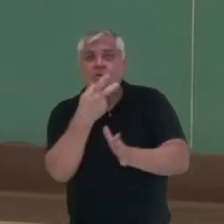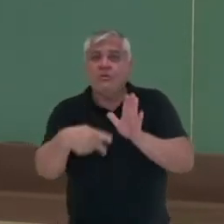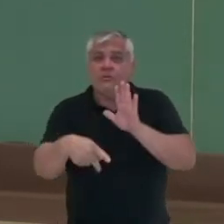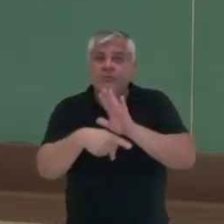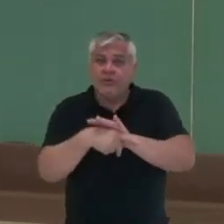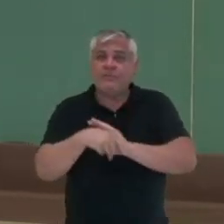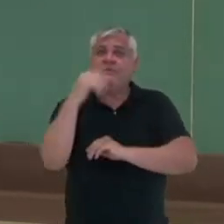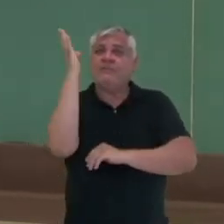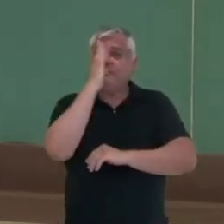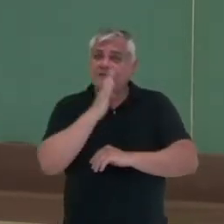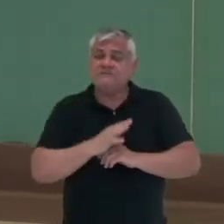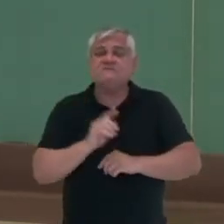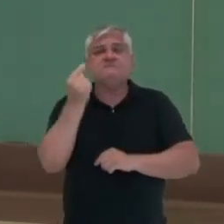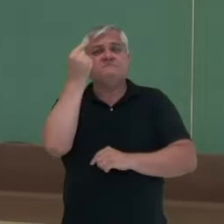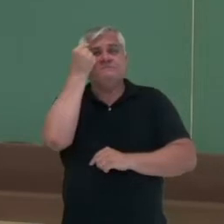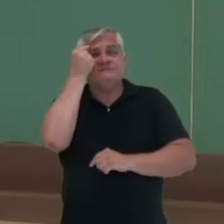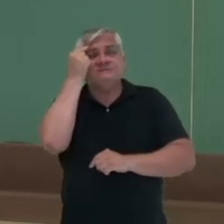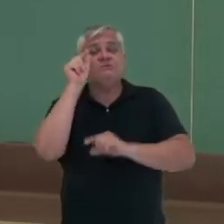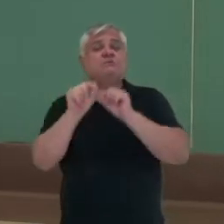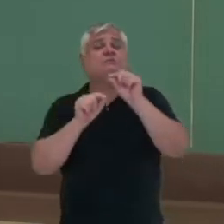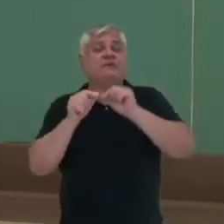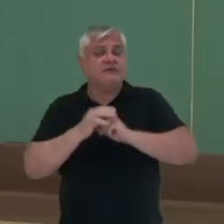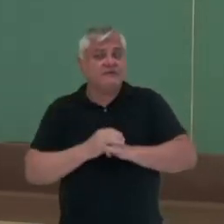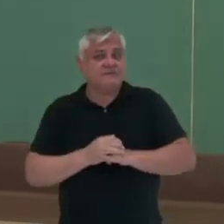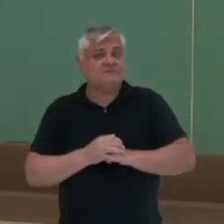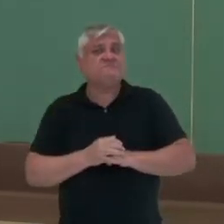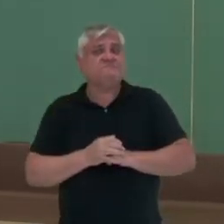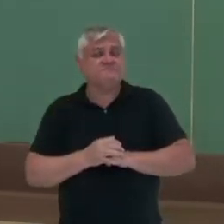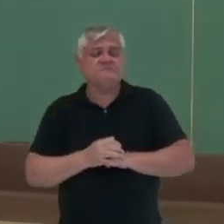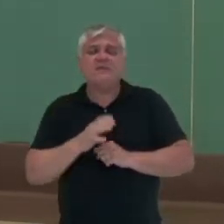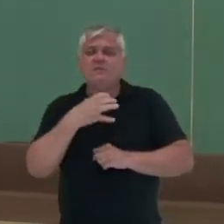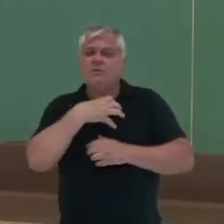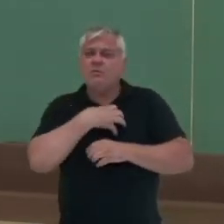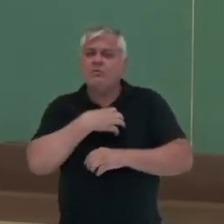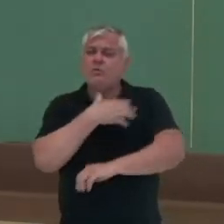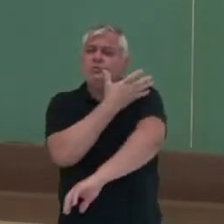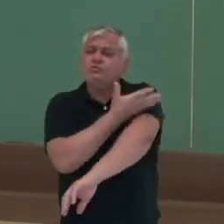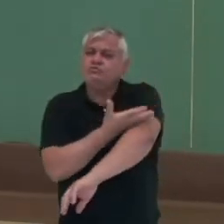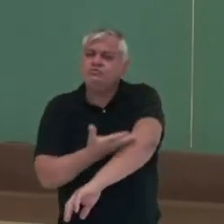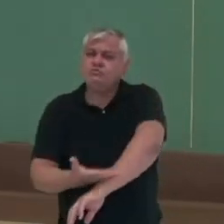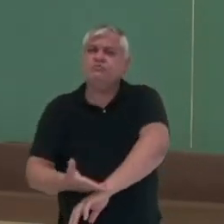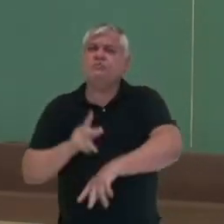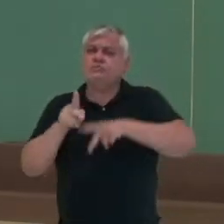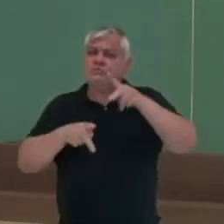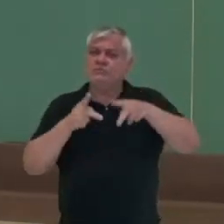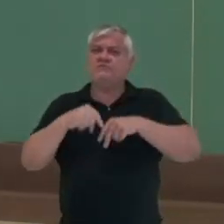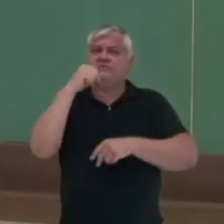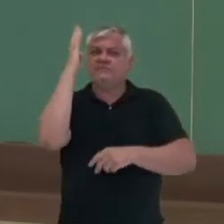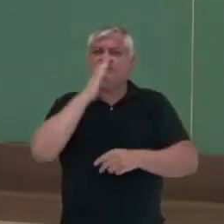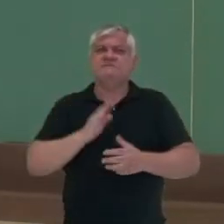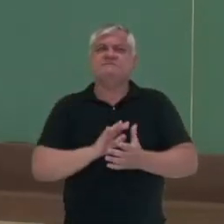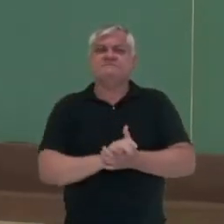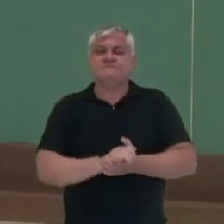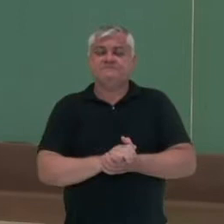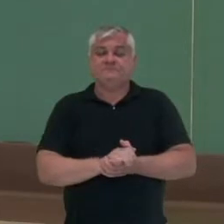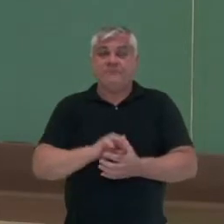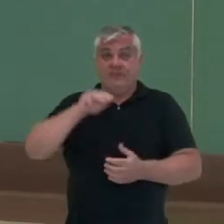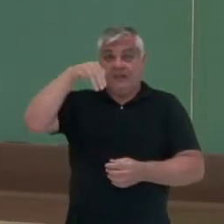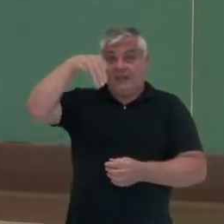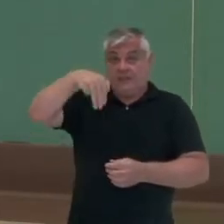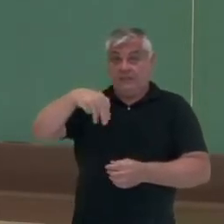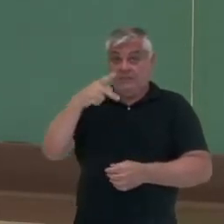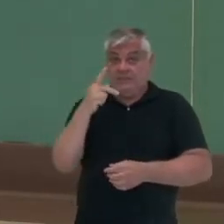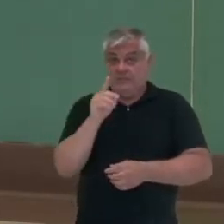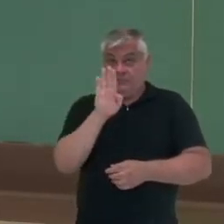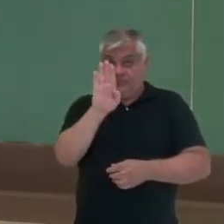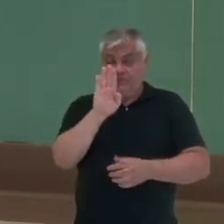nossa, pensada através dos hábitos e costumes do Brasil. A MPB ela tem